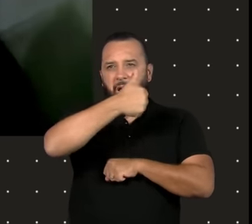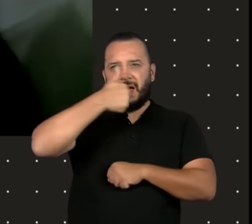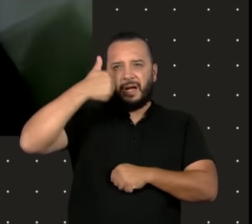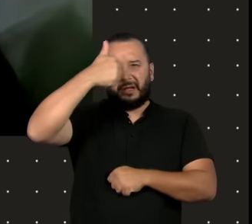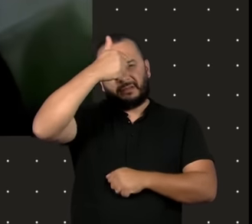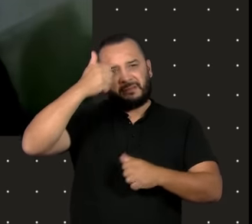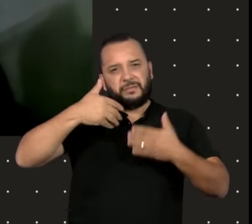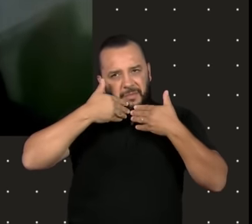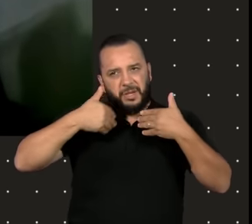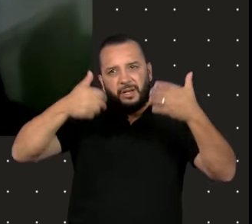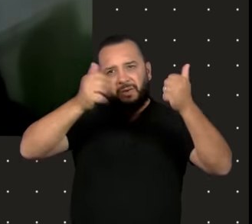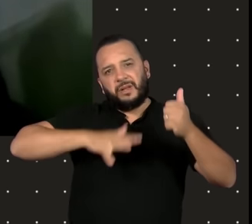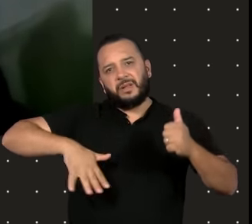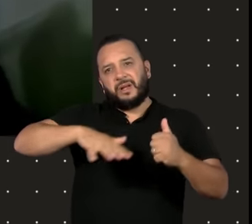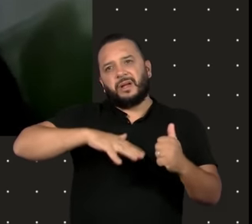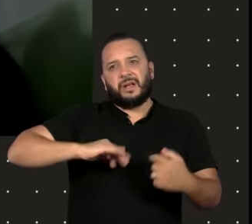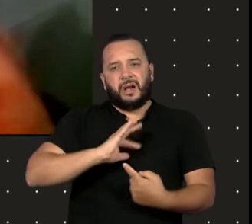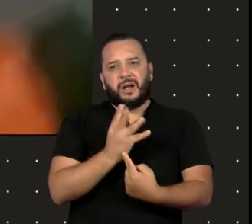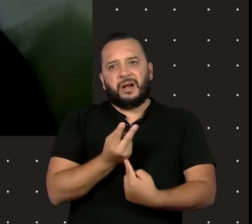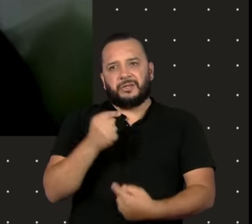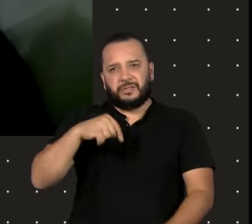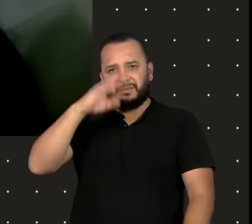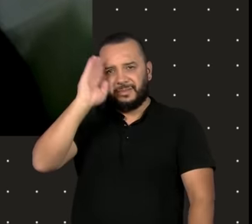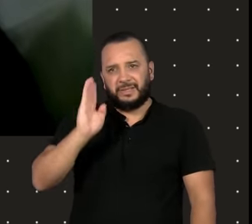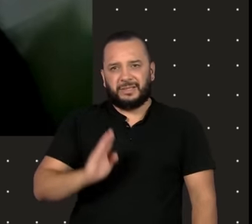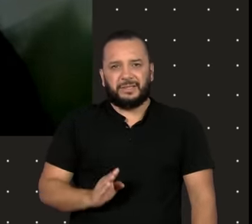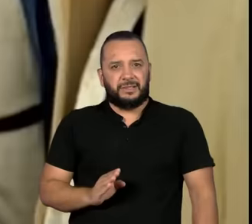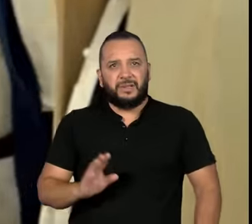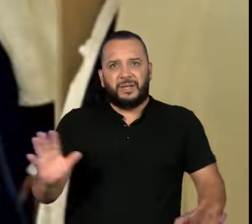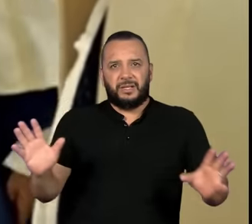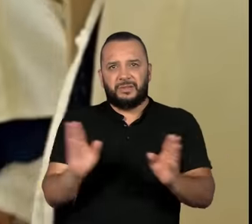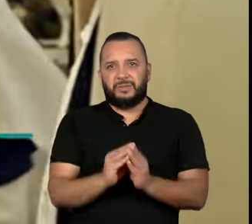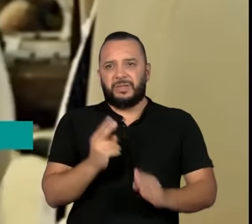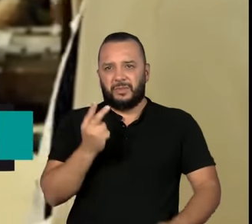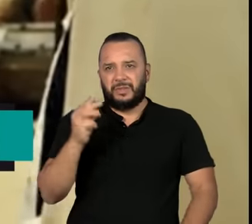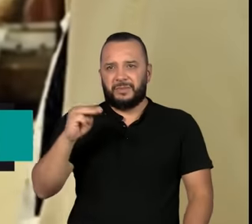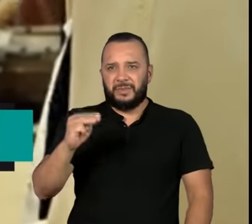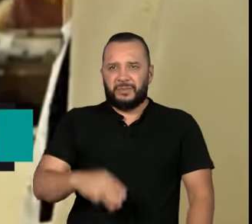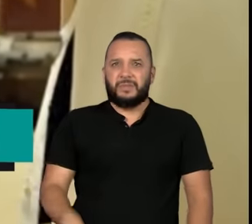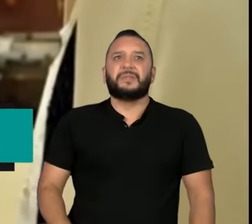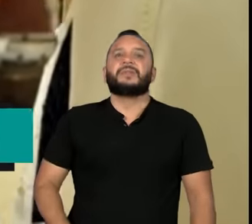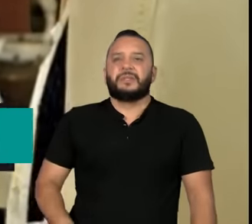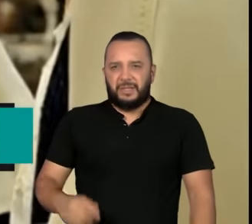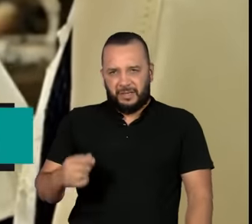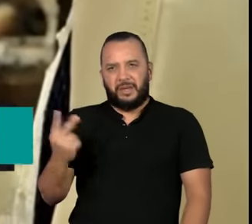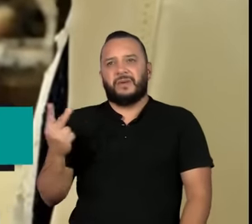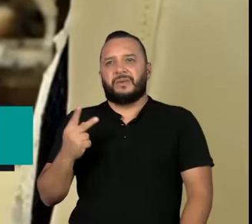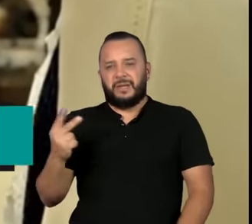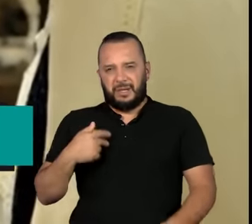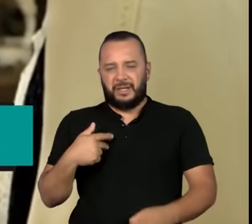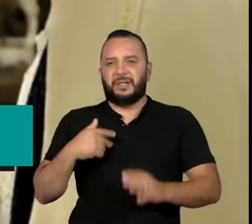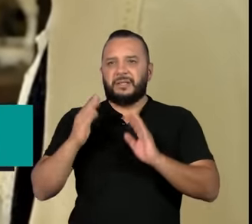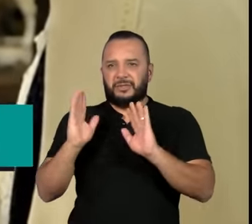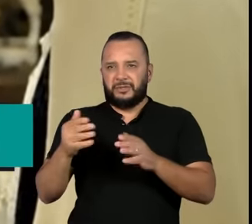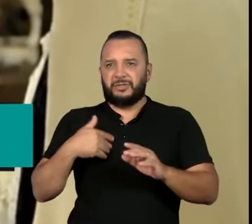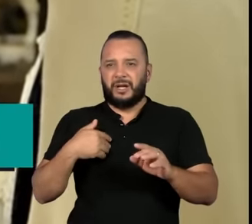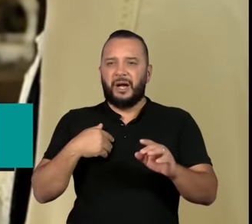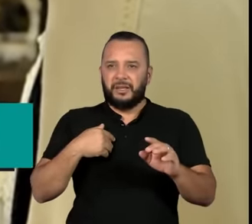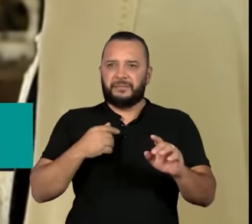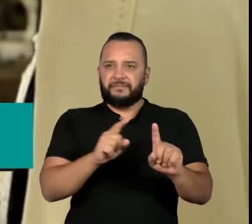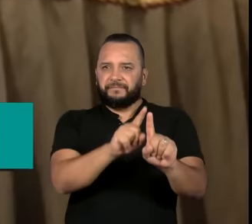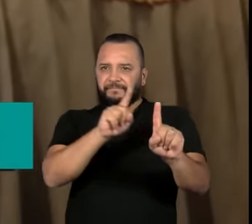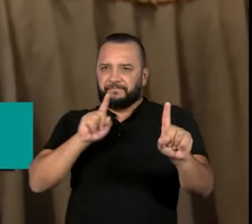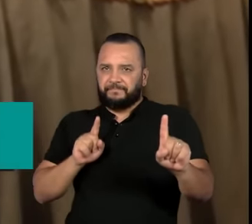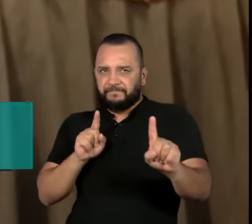do cenário artístico brasileiro, entendeu? Em 2 minutinhos. Nós éramos antagonistas na novela O Rico e Lázaro. Ele